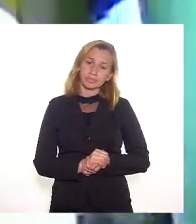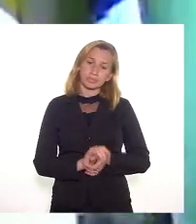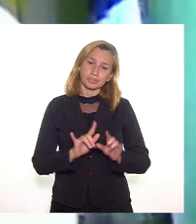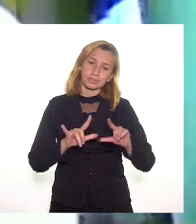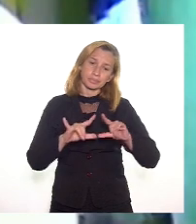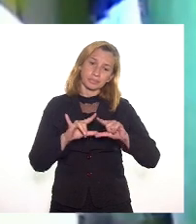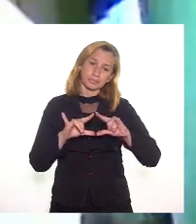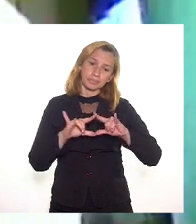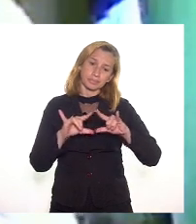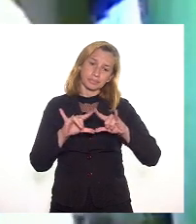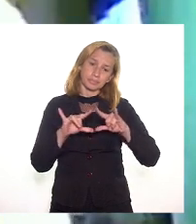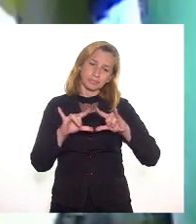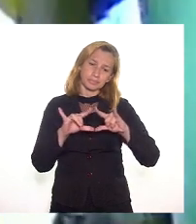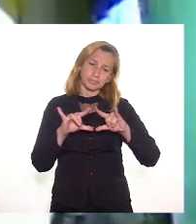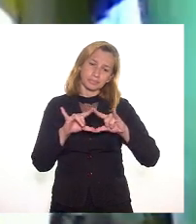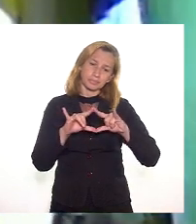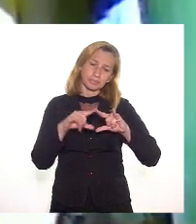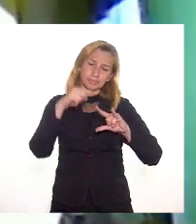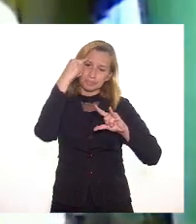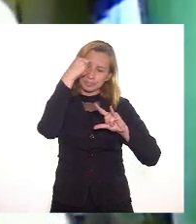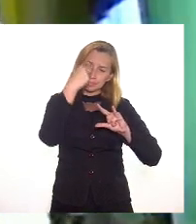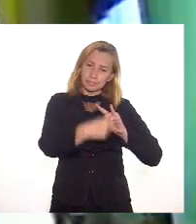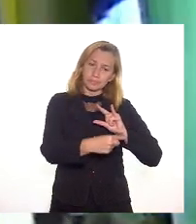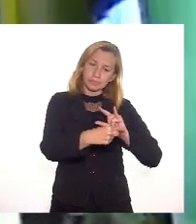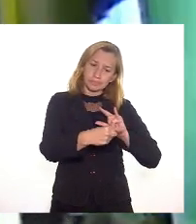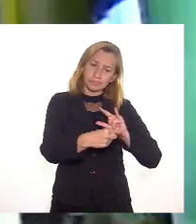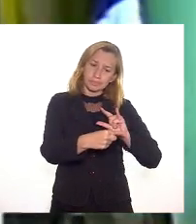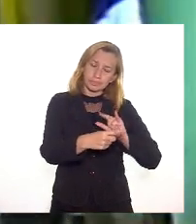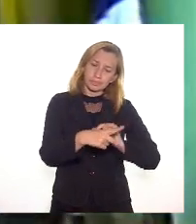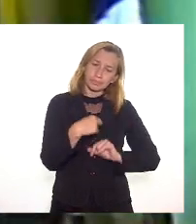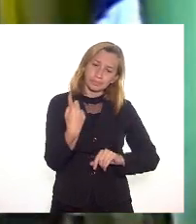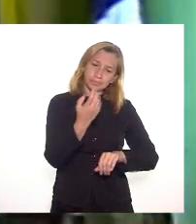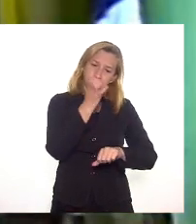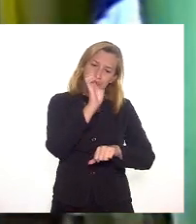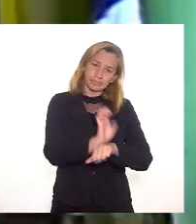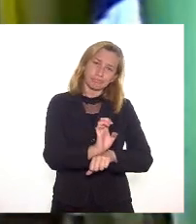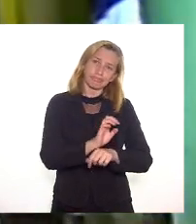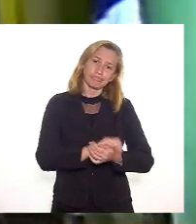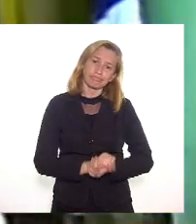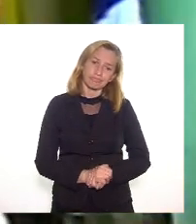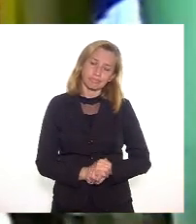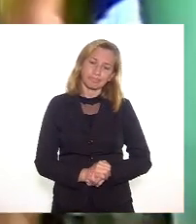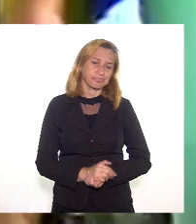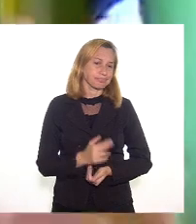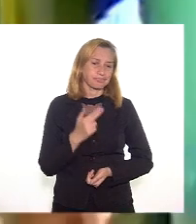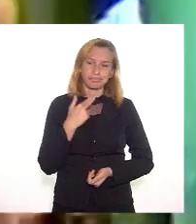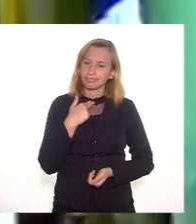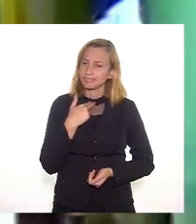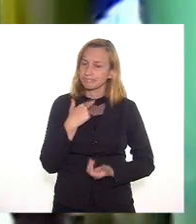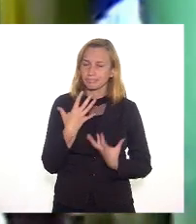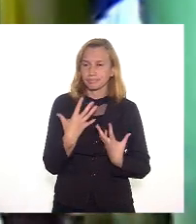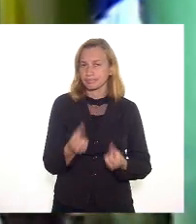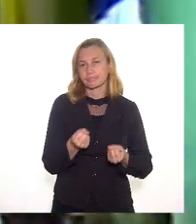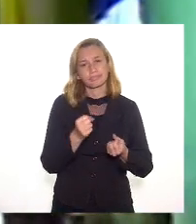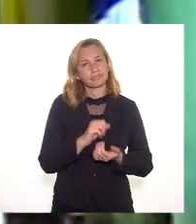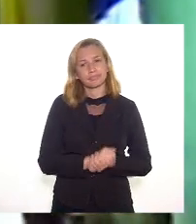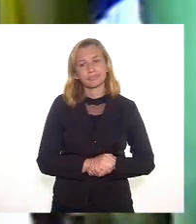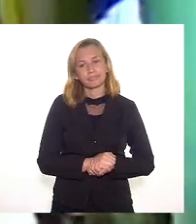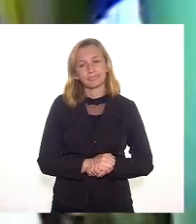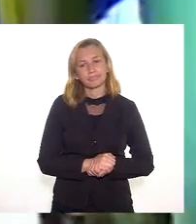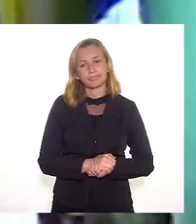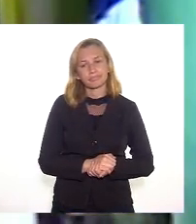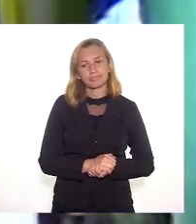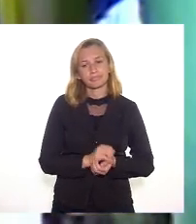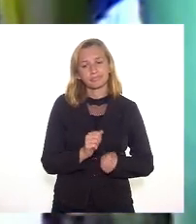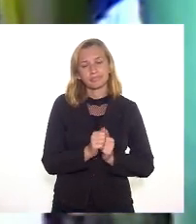milícia seja dona do nosso Estado. não podemos acatar que